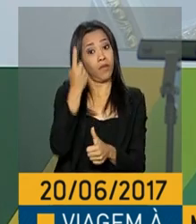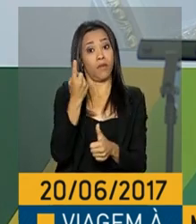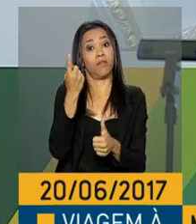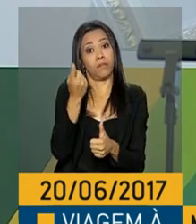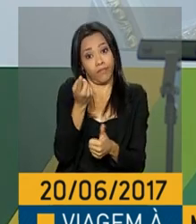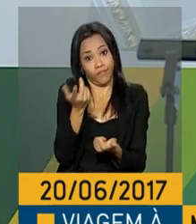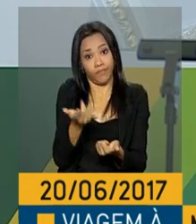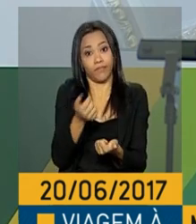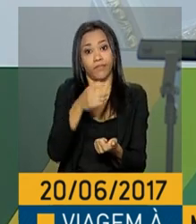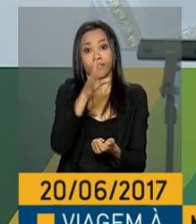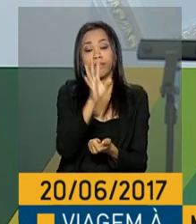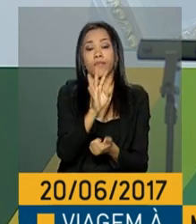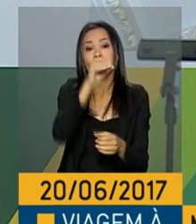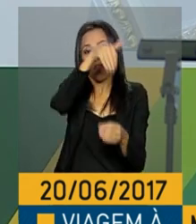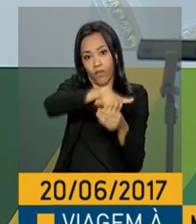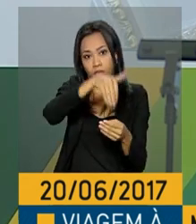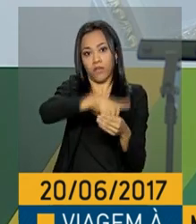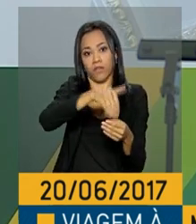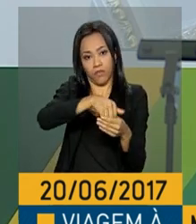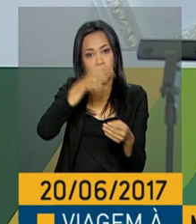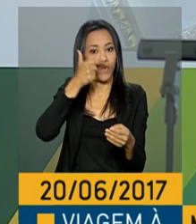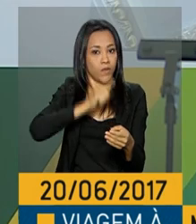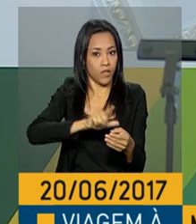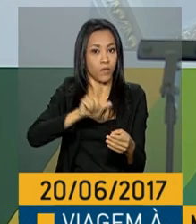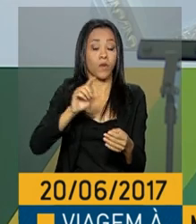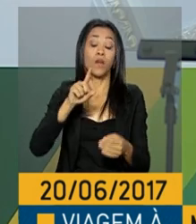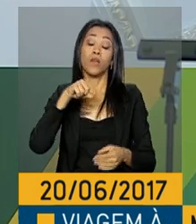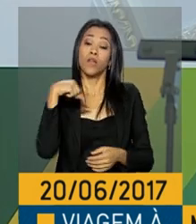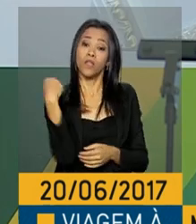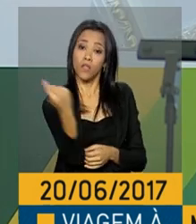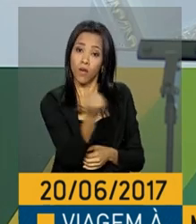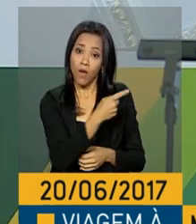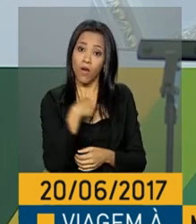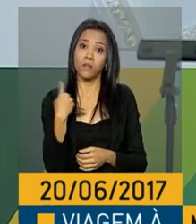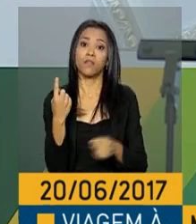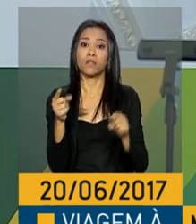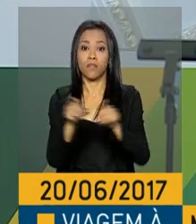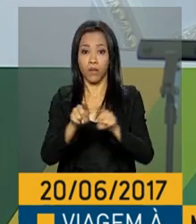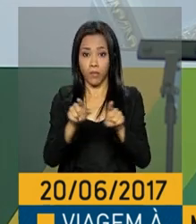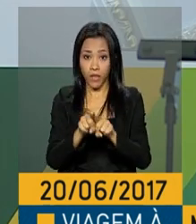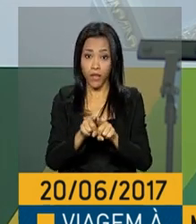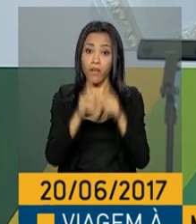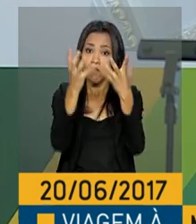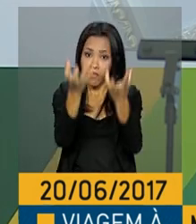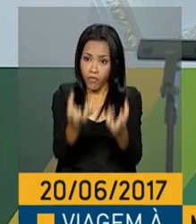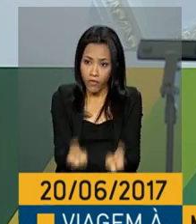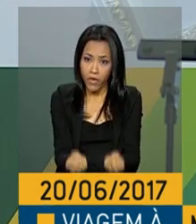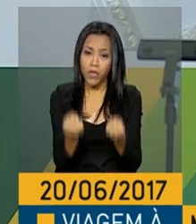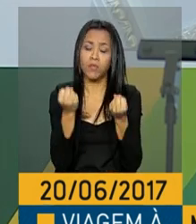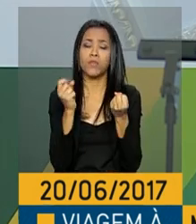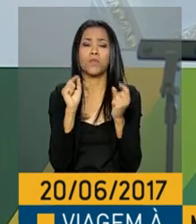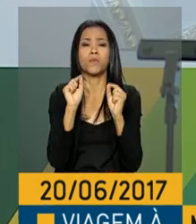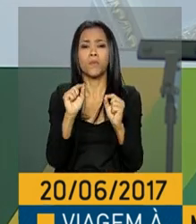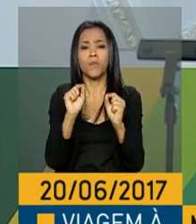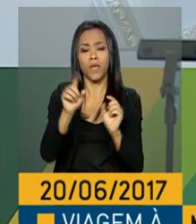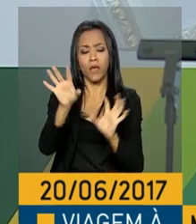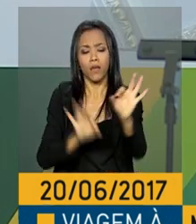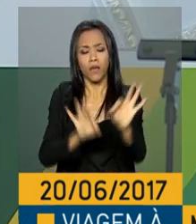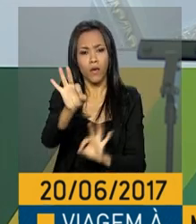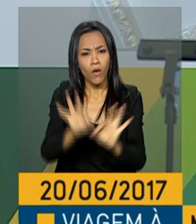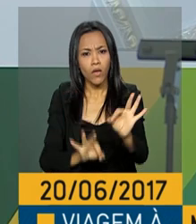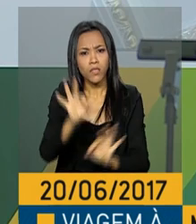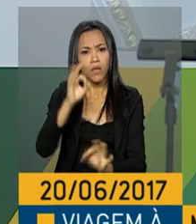da reforma previdenciária. E nós, portanto, nós vamos completar uma missão que é